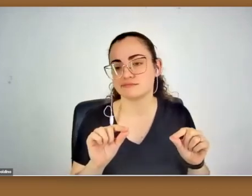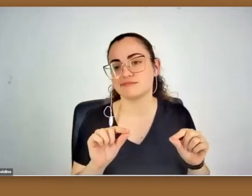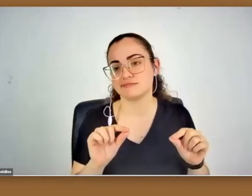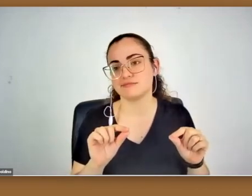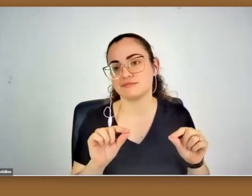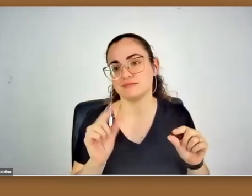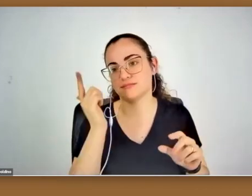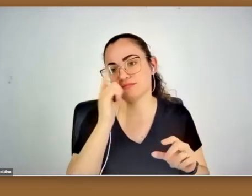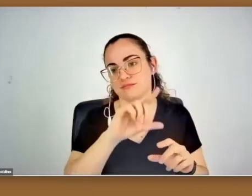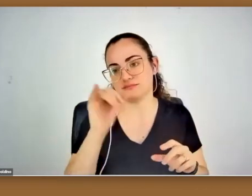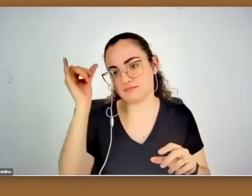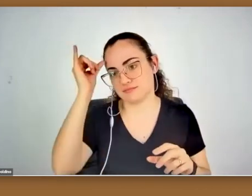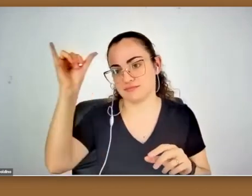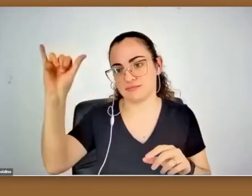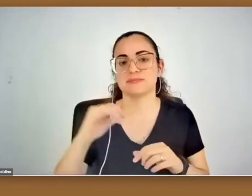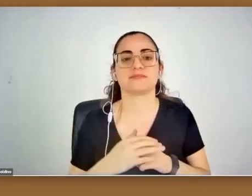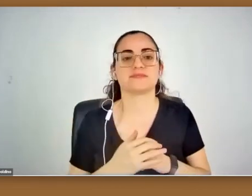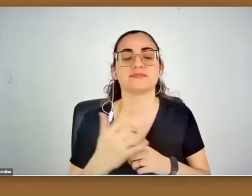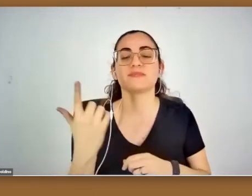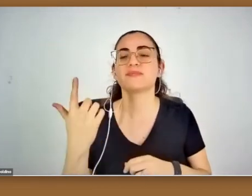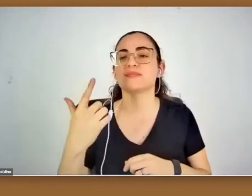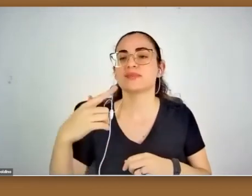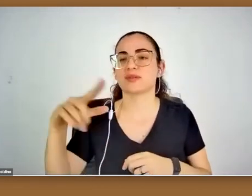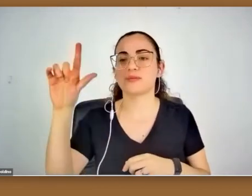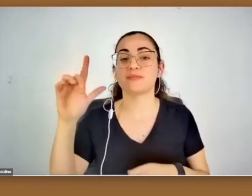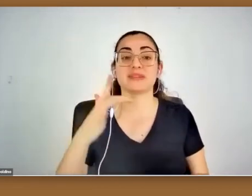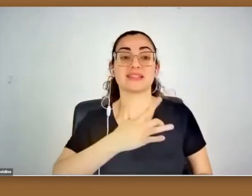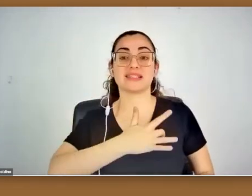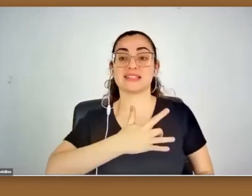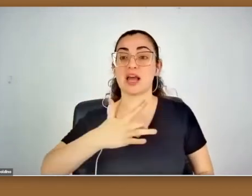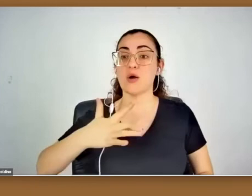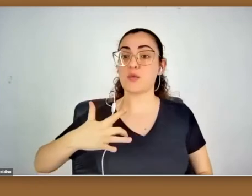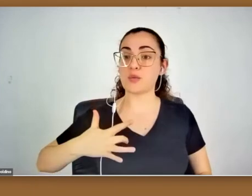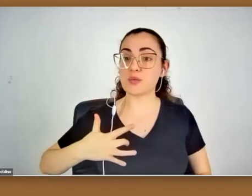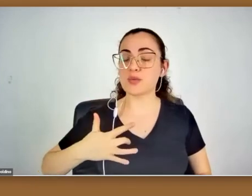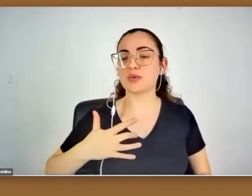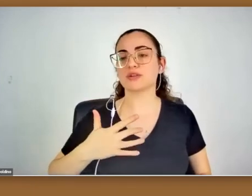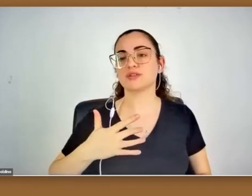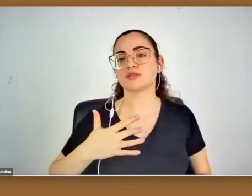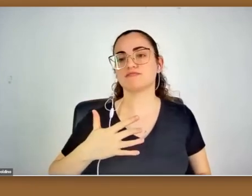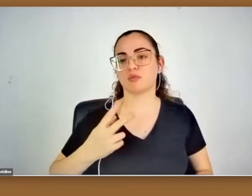gente está falando de saúde aqui desde o início. Ter fornecimento de água potável e